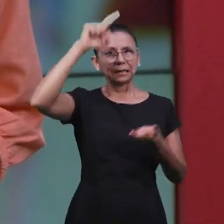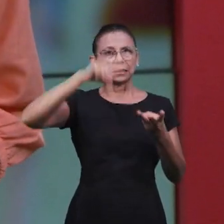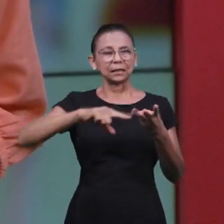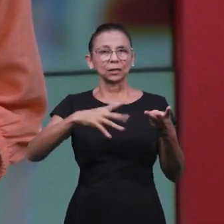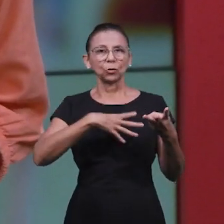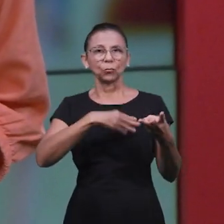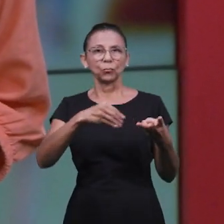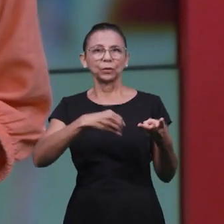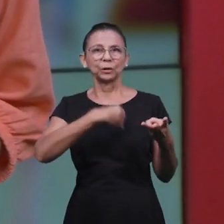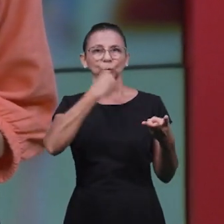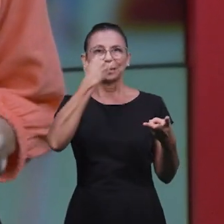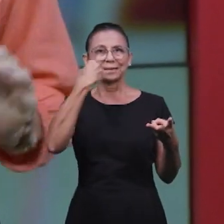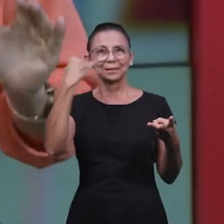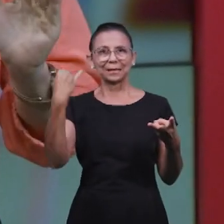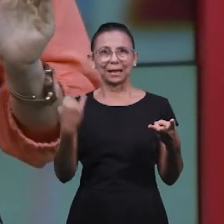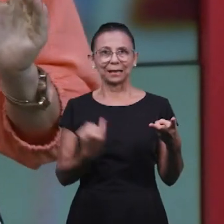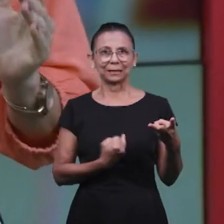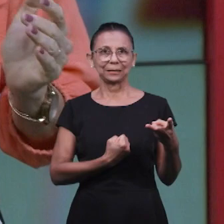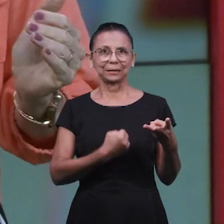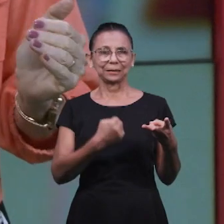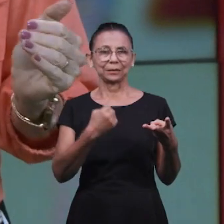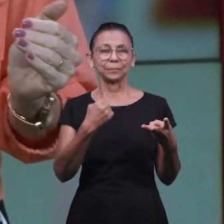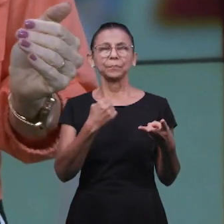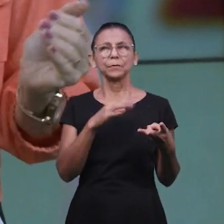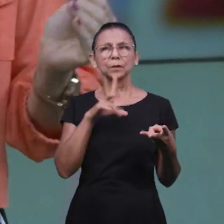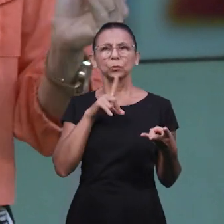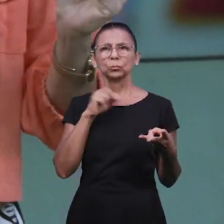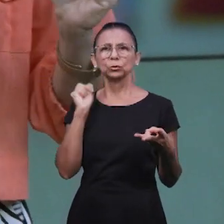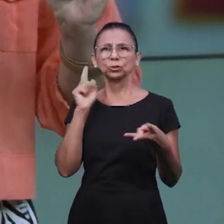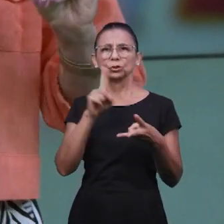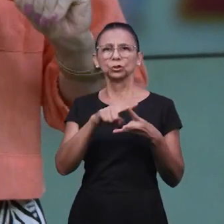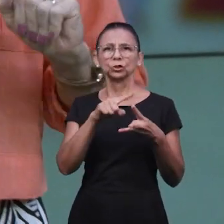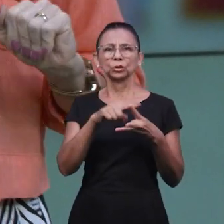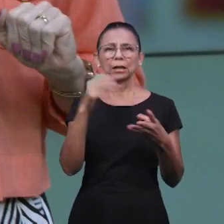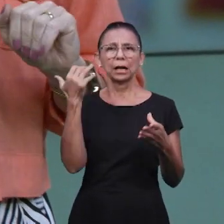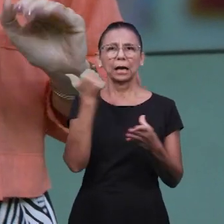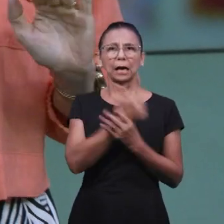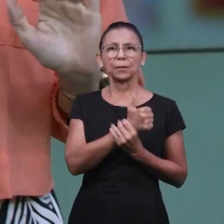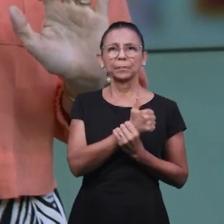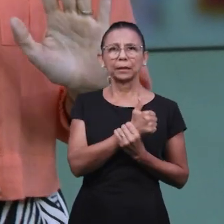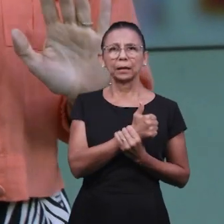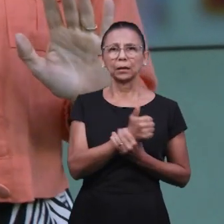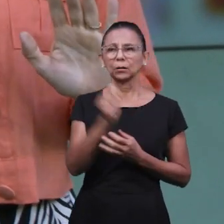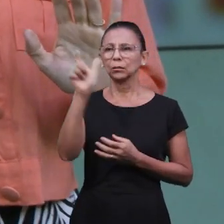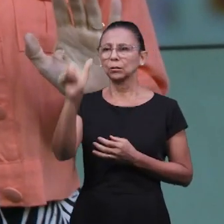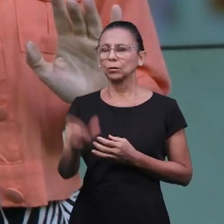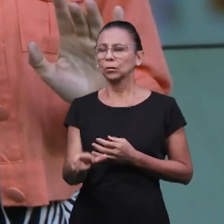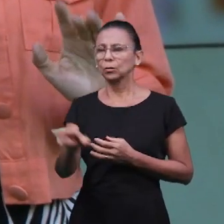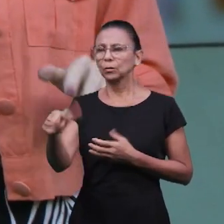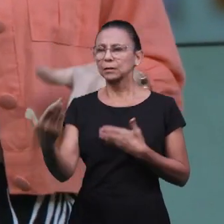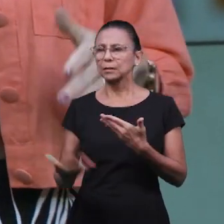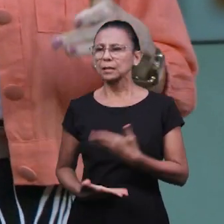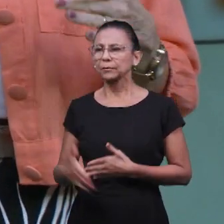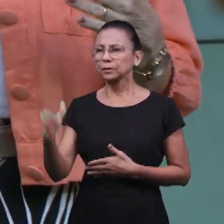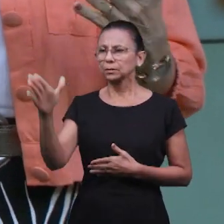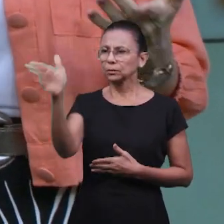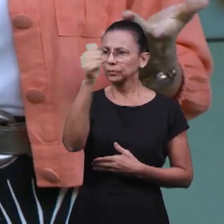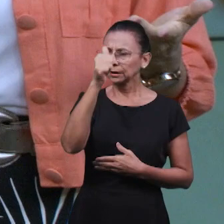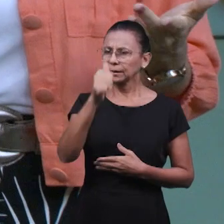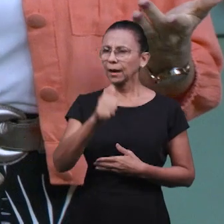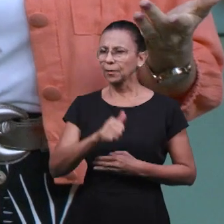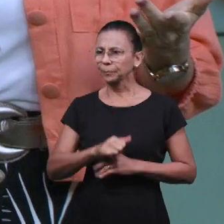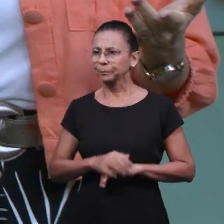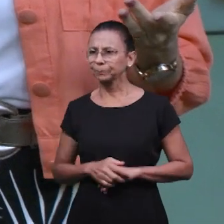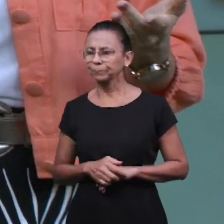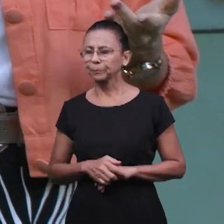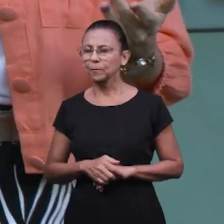E certo dia, Abraão chamou o seu servo Eliezer, que trabalhava na sua casa, e pediu que